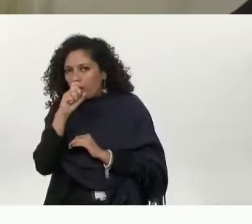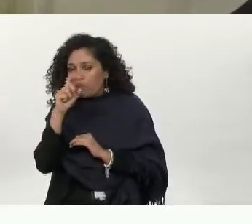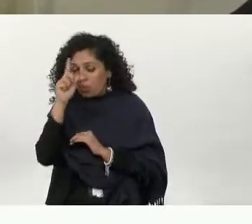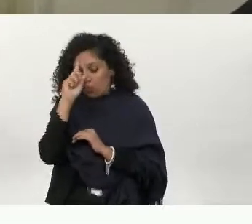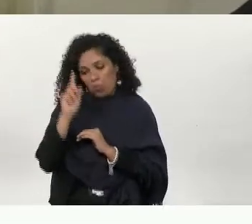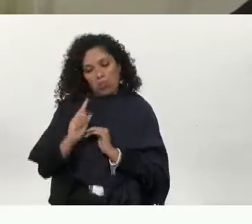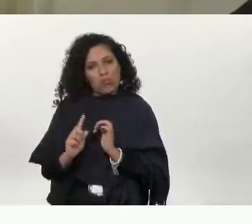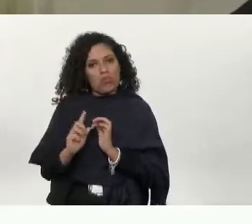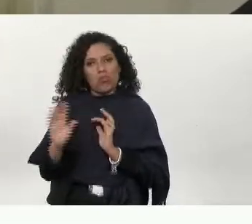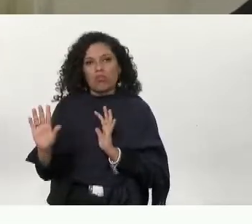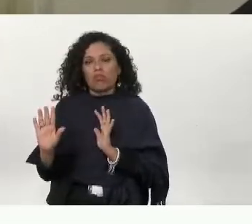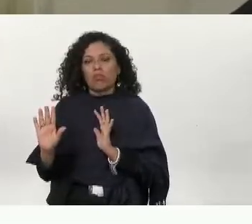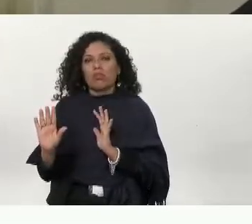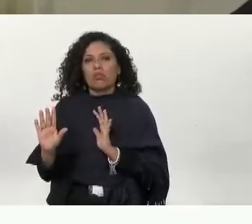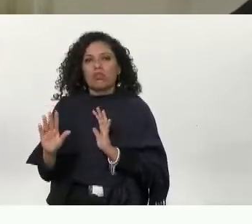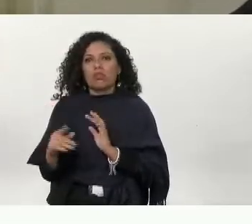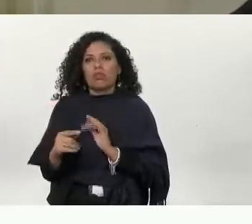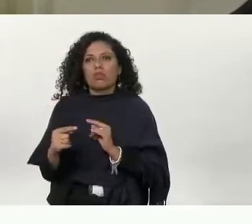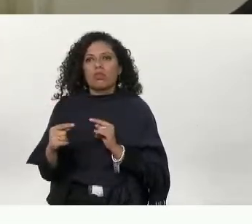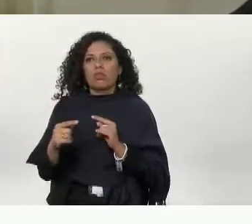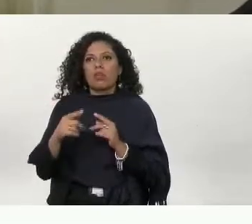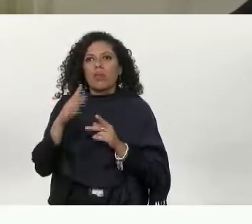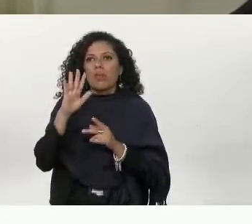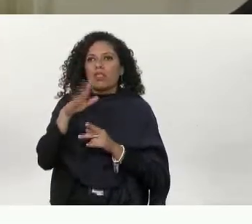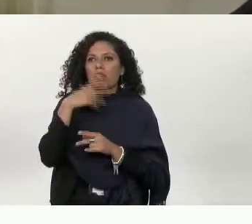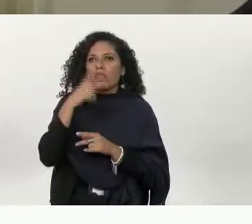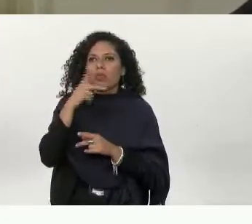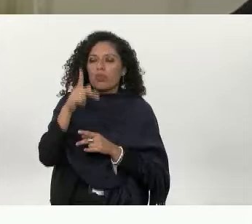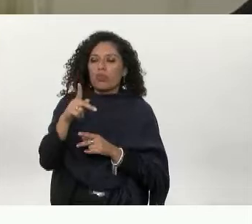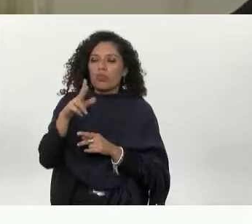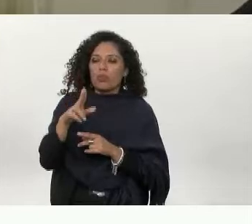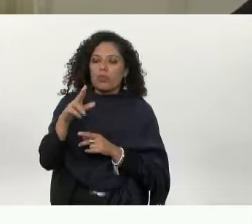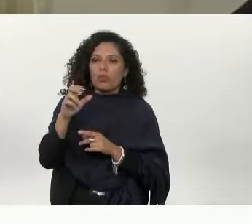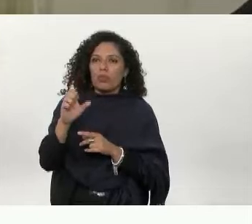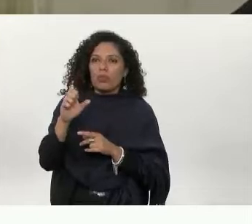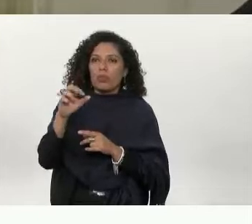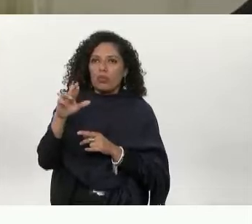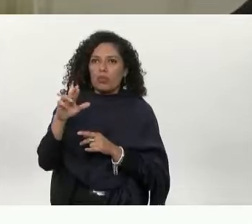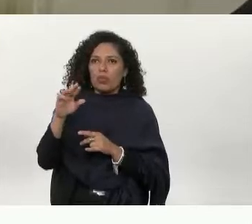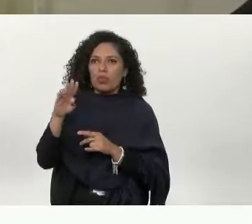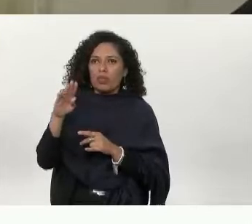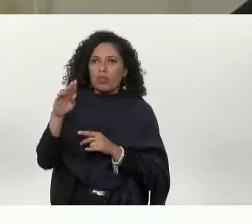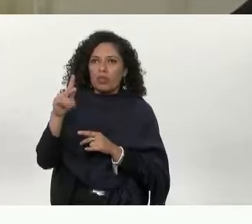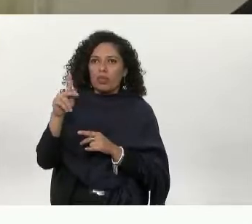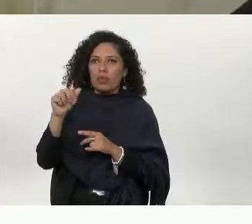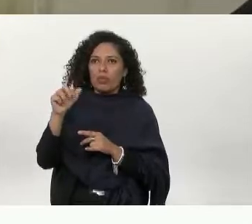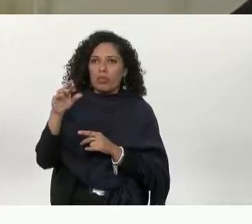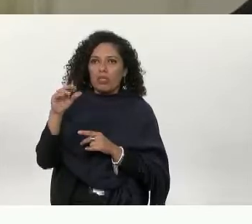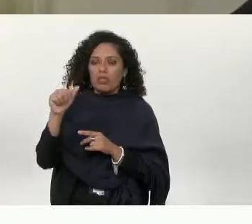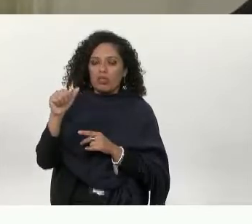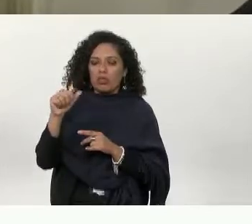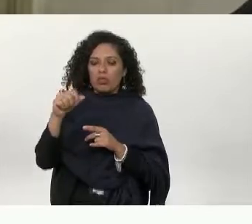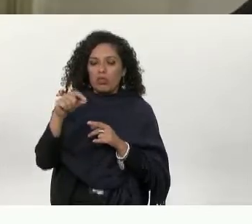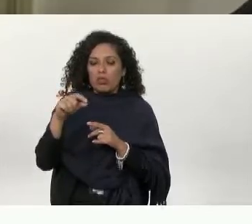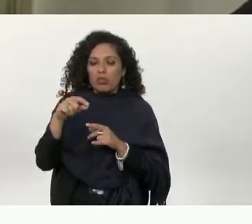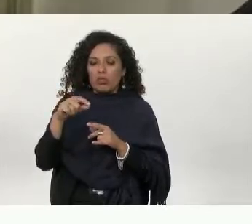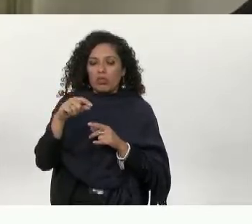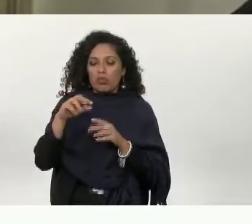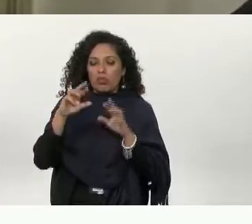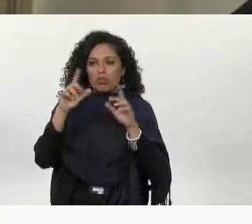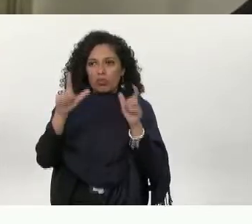sabendo disso. Em relação a puérperas no auditório, o auditório foi, inclusive, transformado